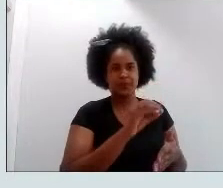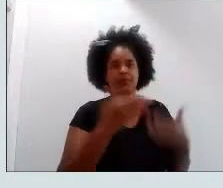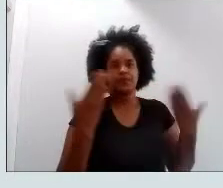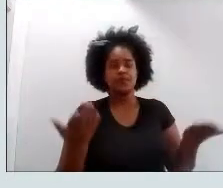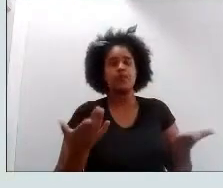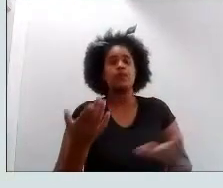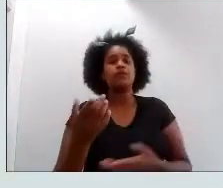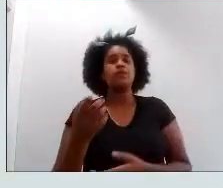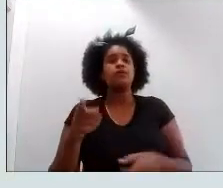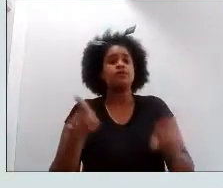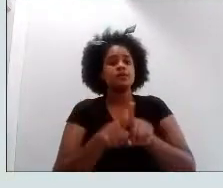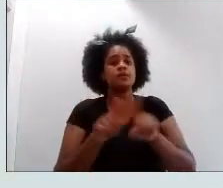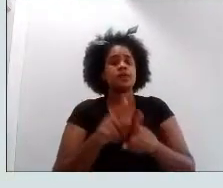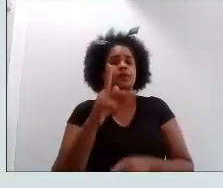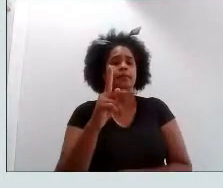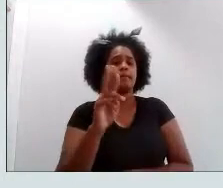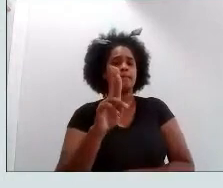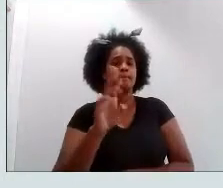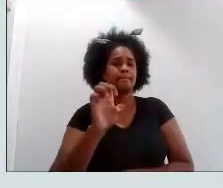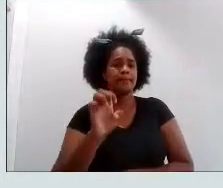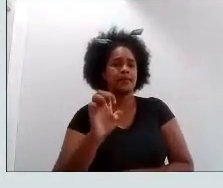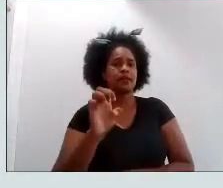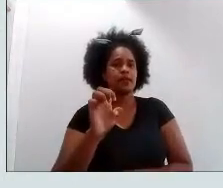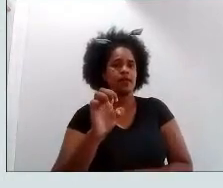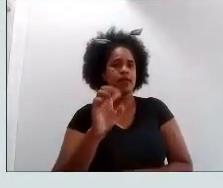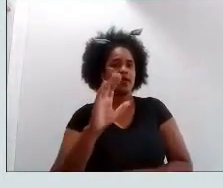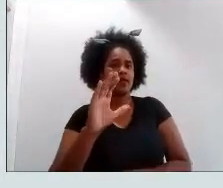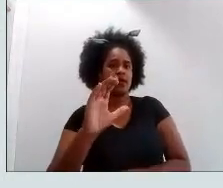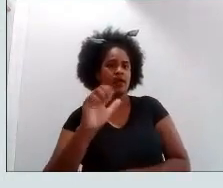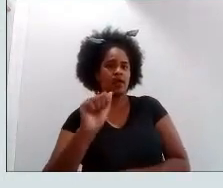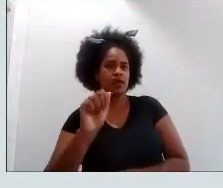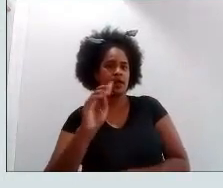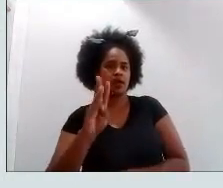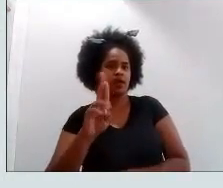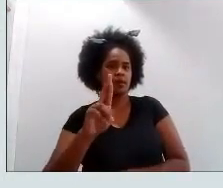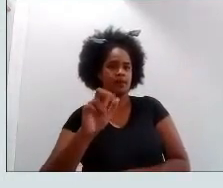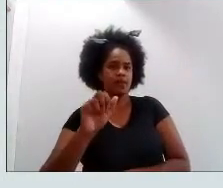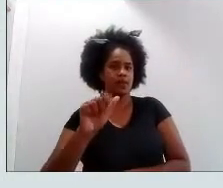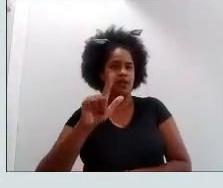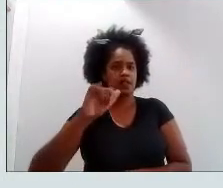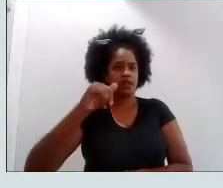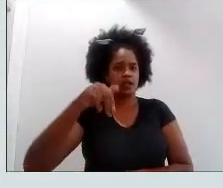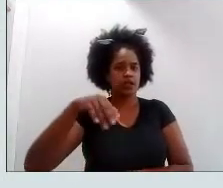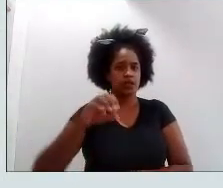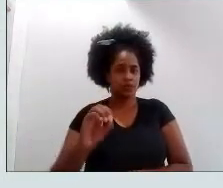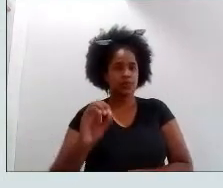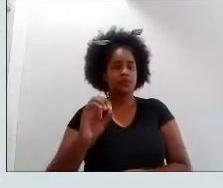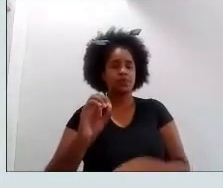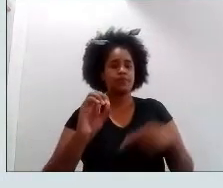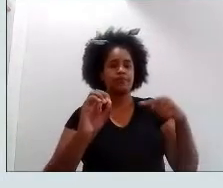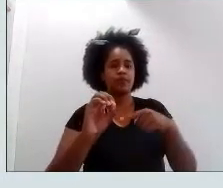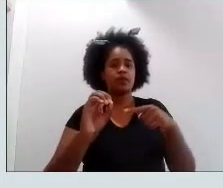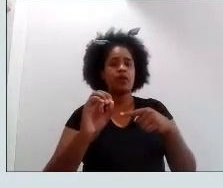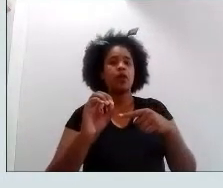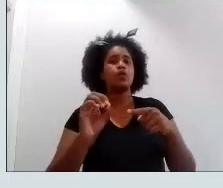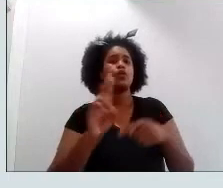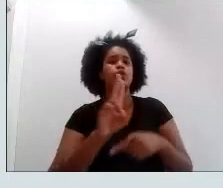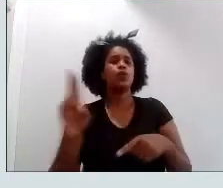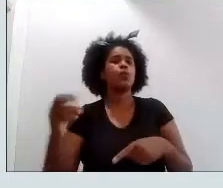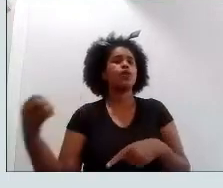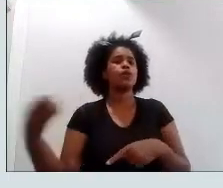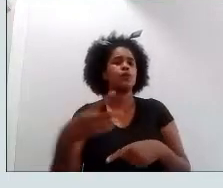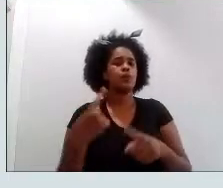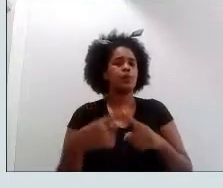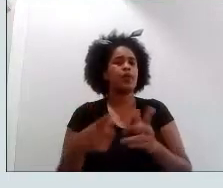eu já disse, que eram utilizados pré-história do Brasil e pré-história da América. Por que, então,